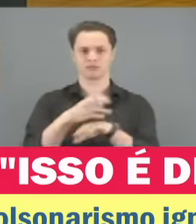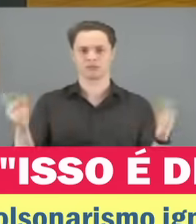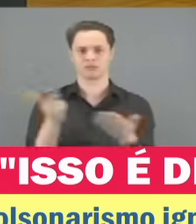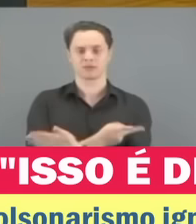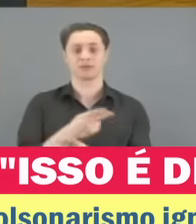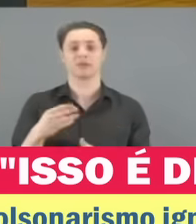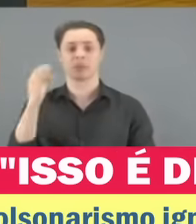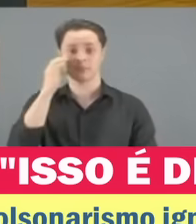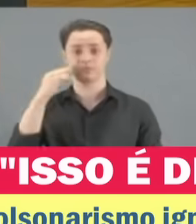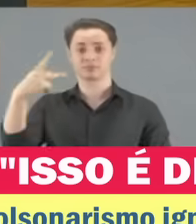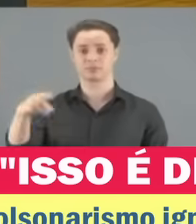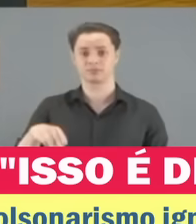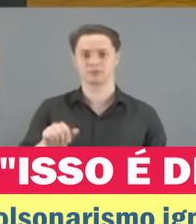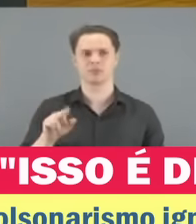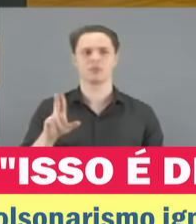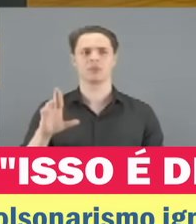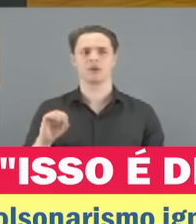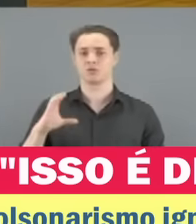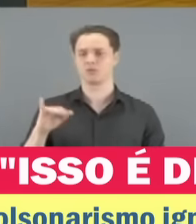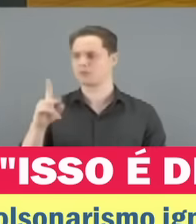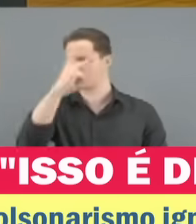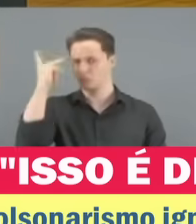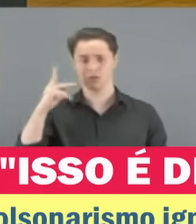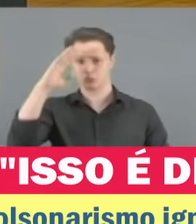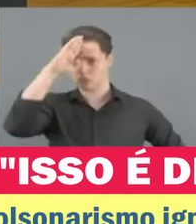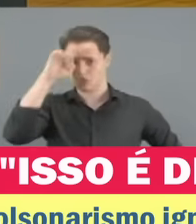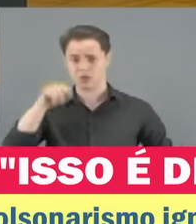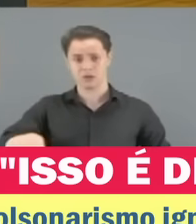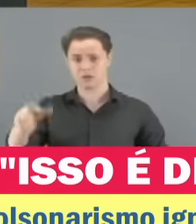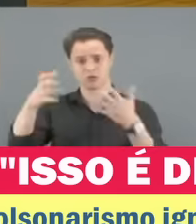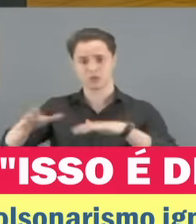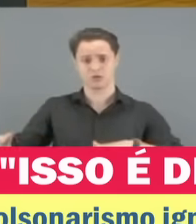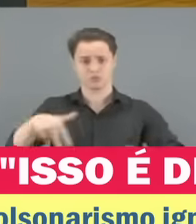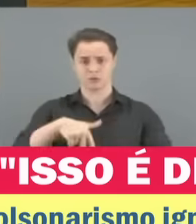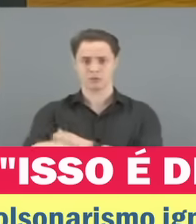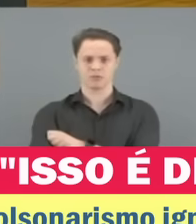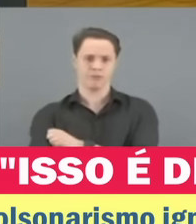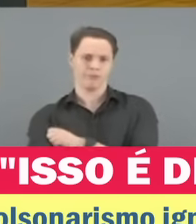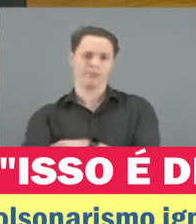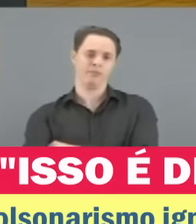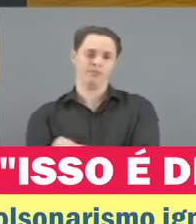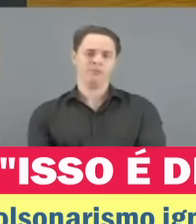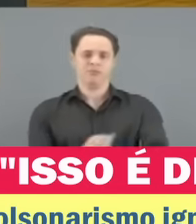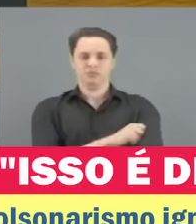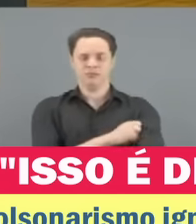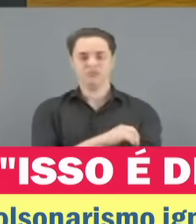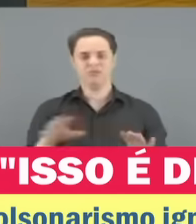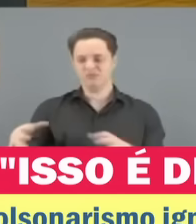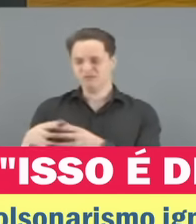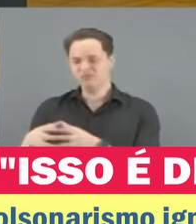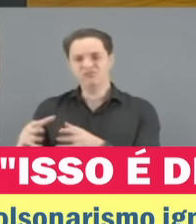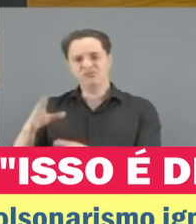telefone do Mauro Cid. Ora, os ministros terrivelmente bolsonaristas não querem que eles venham aqui. E os bolsonaristas que estão aqui querem fazer obstrução e não permitir que